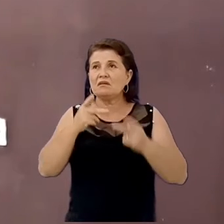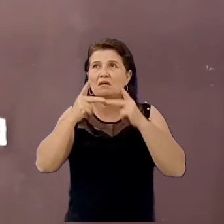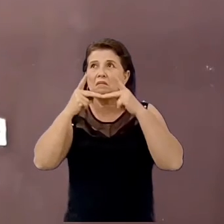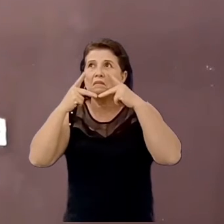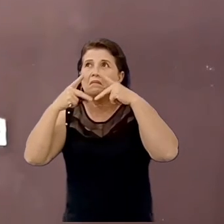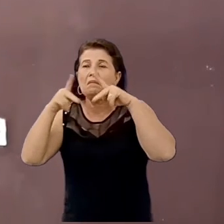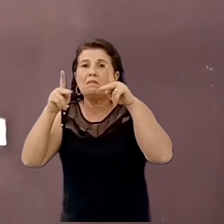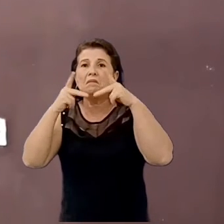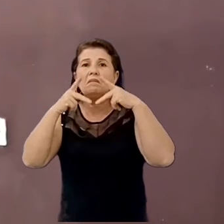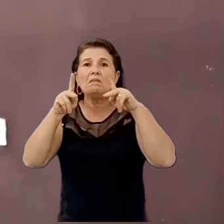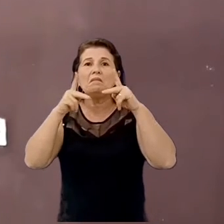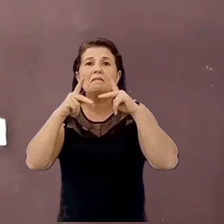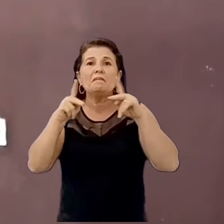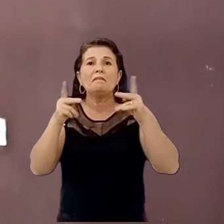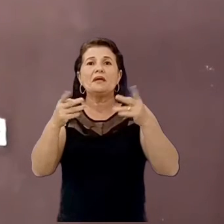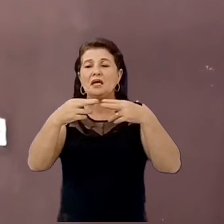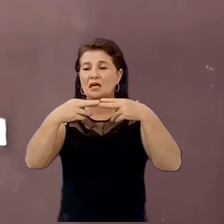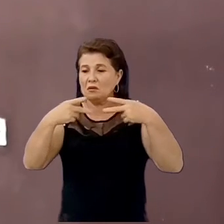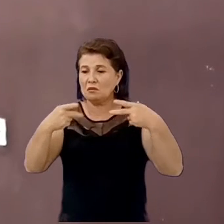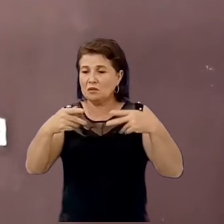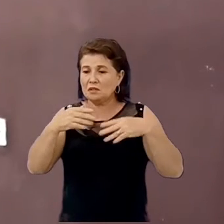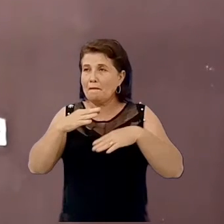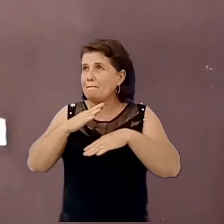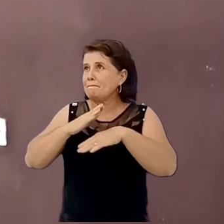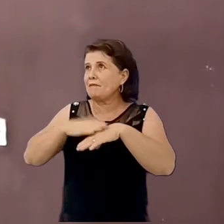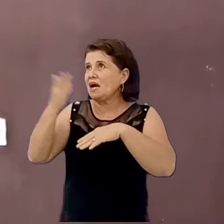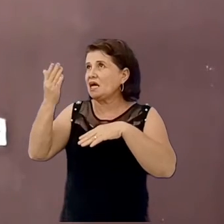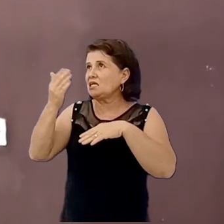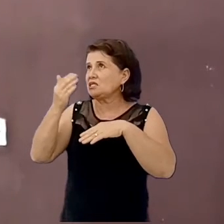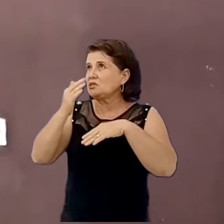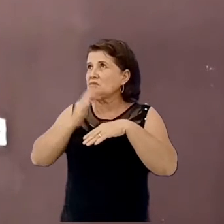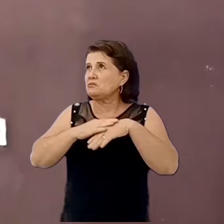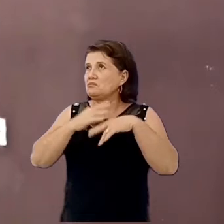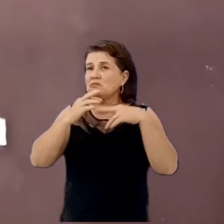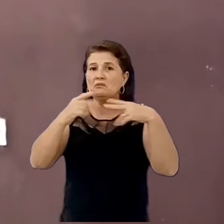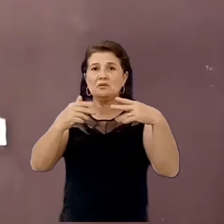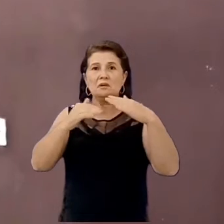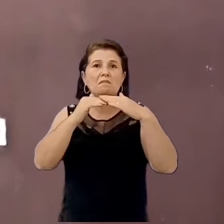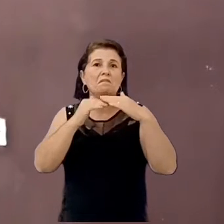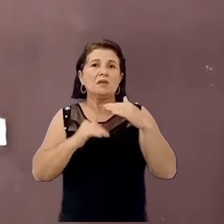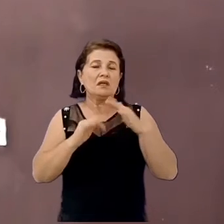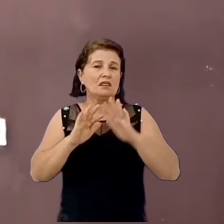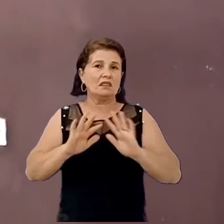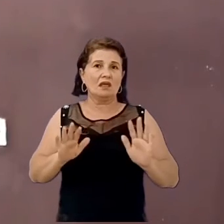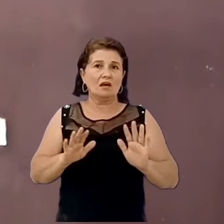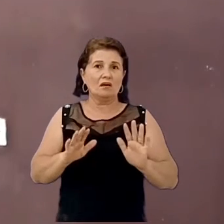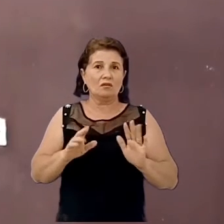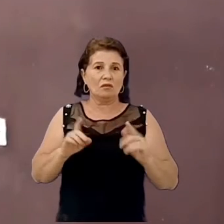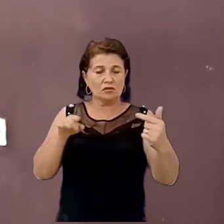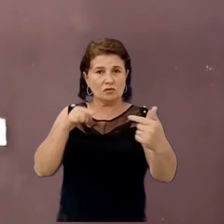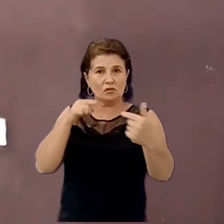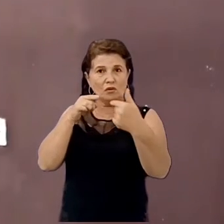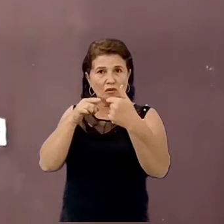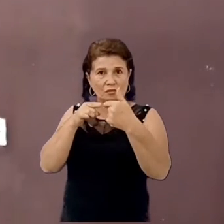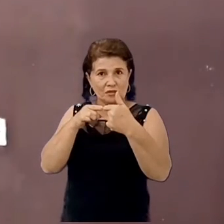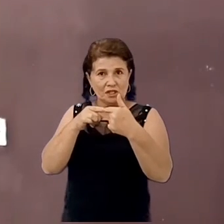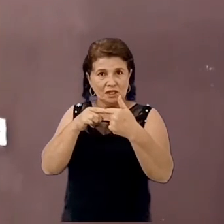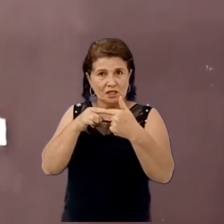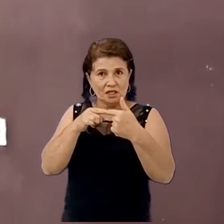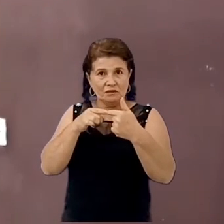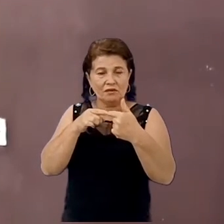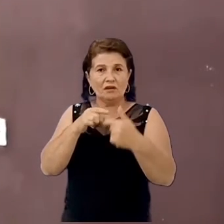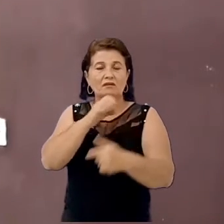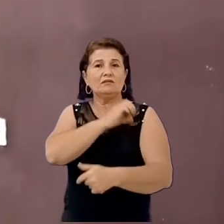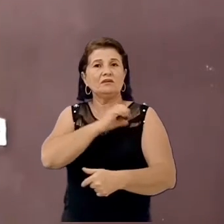pregar coisas a mais, coisas a menos. Nosso objetivo, o objetivo do cristão que realmente